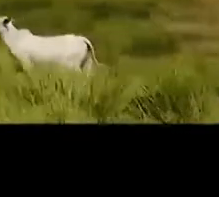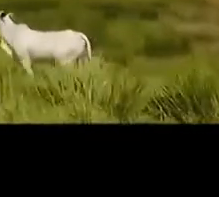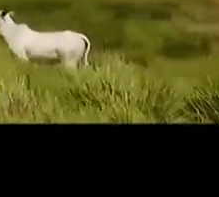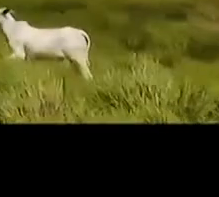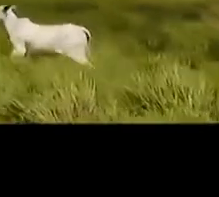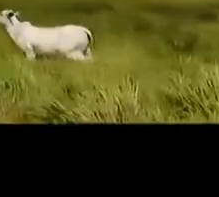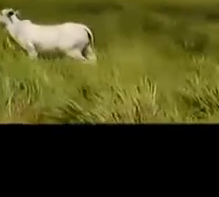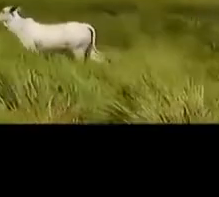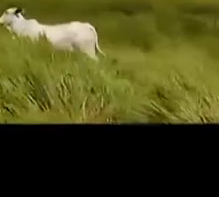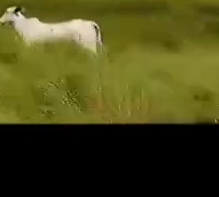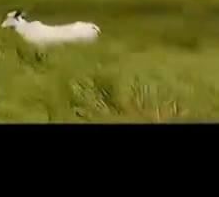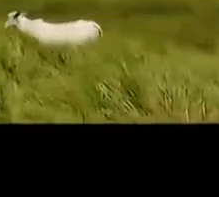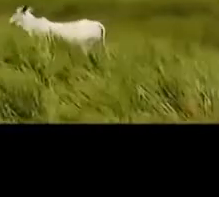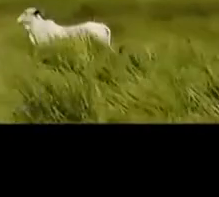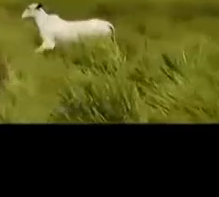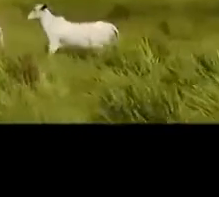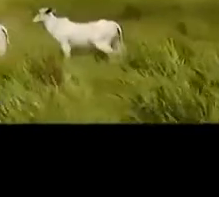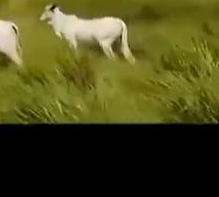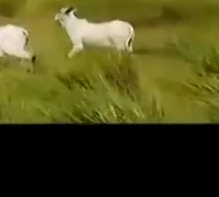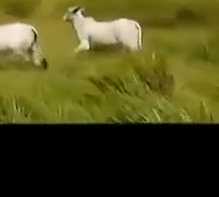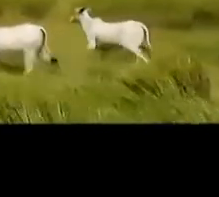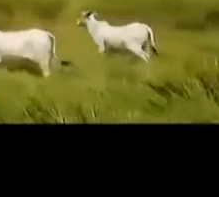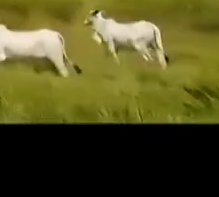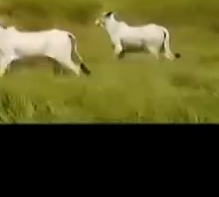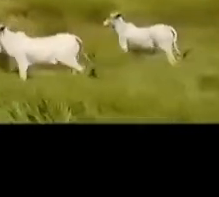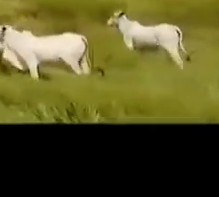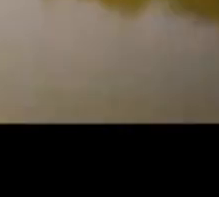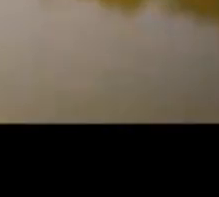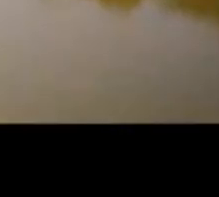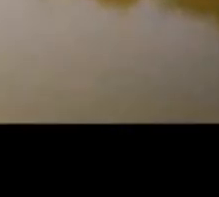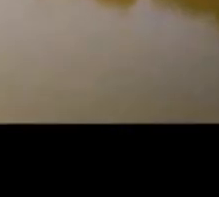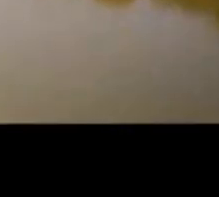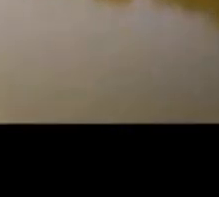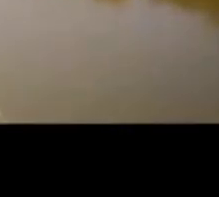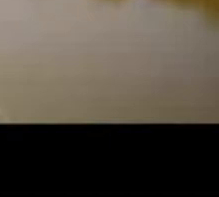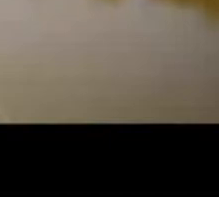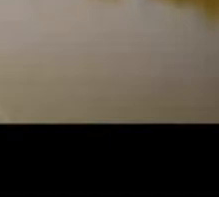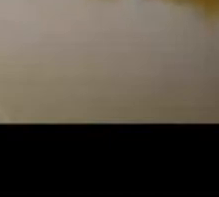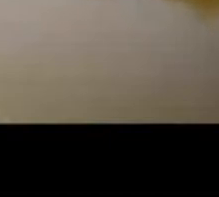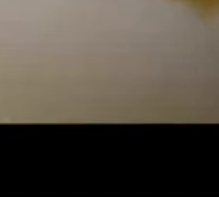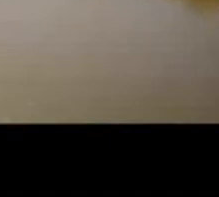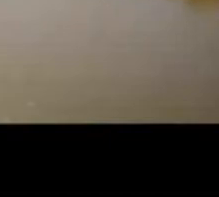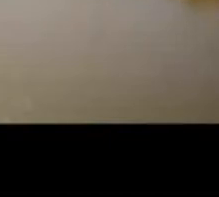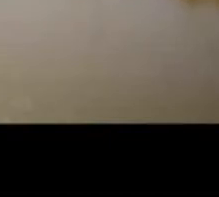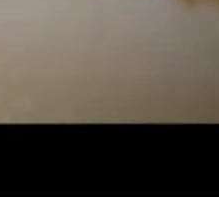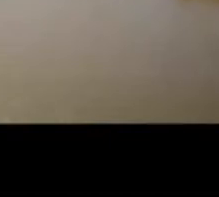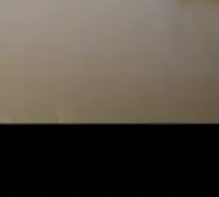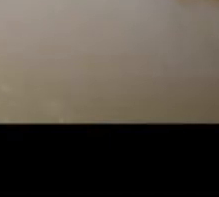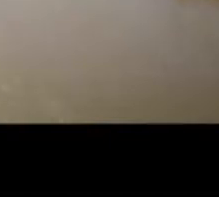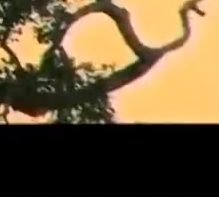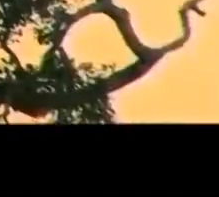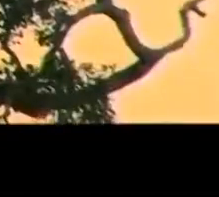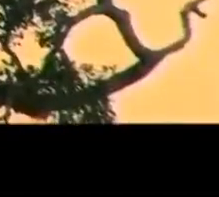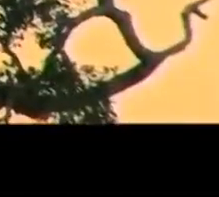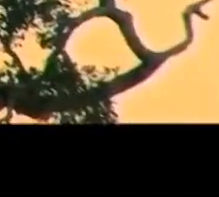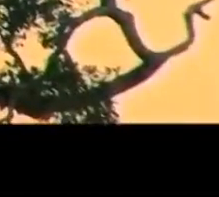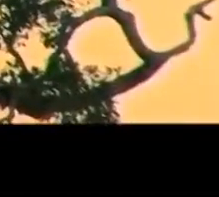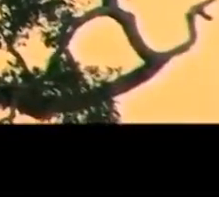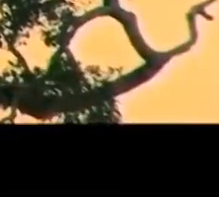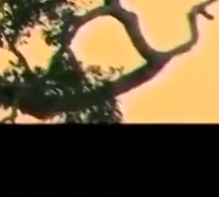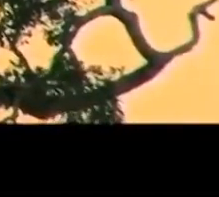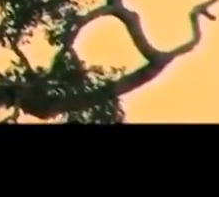céu dos perdões o tesouro. Sobre ti, bela terra